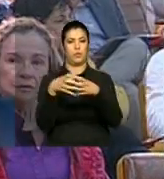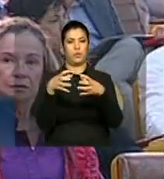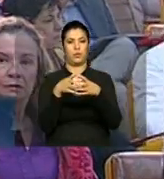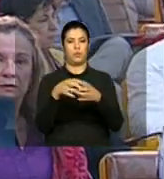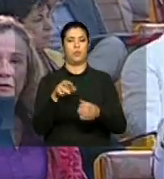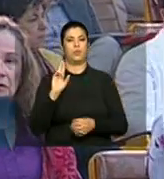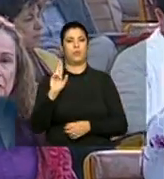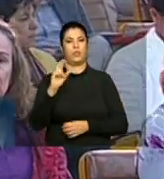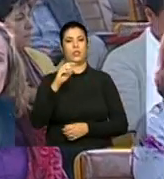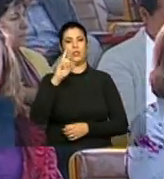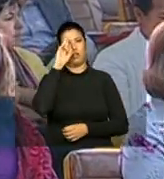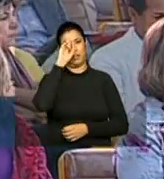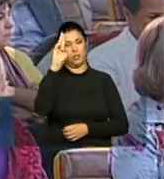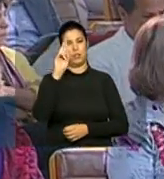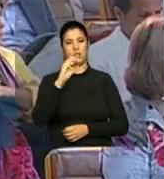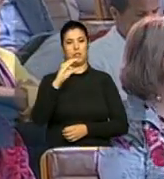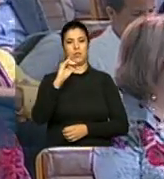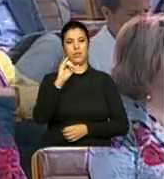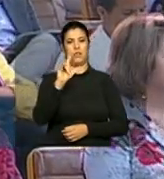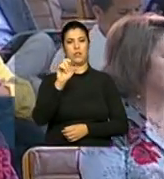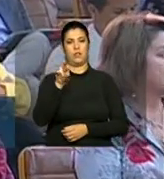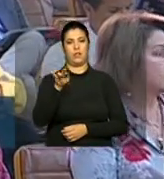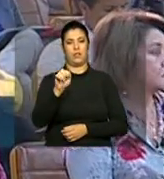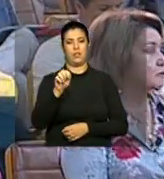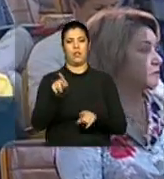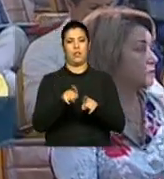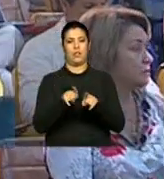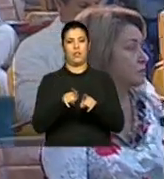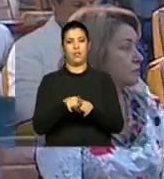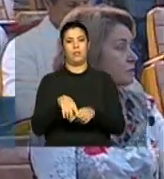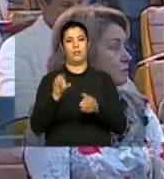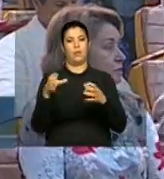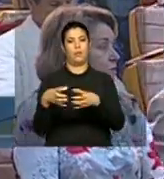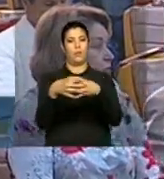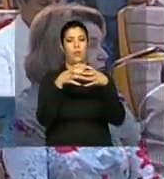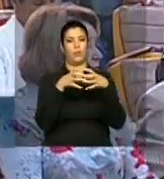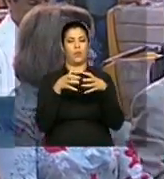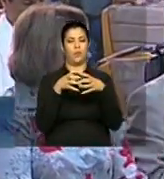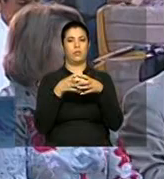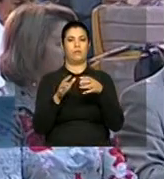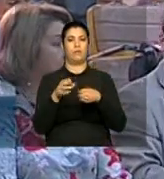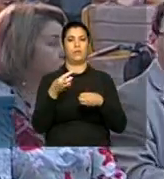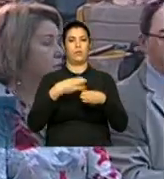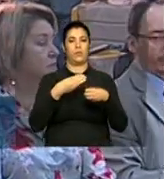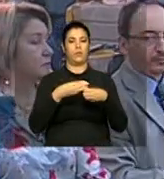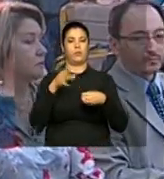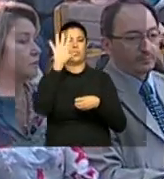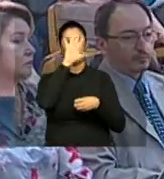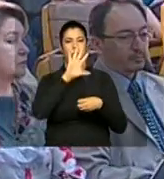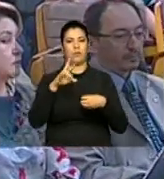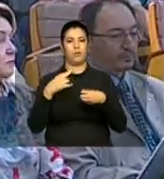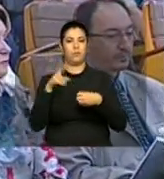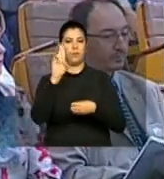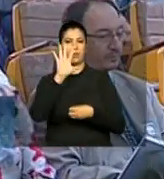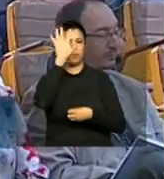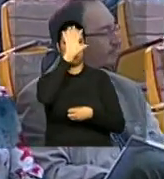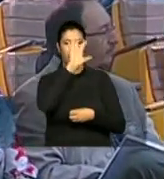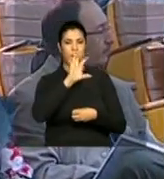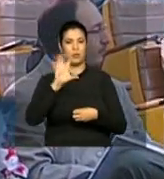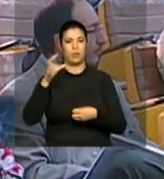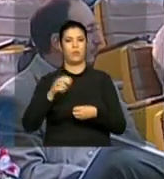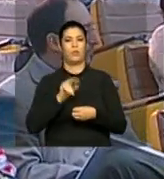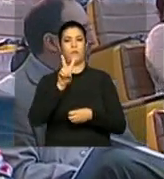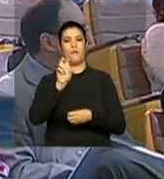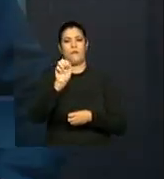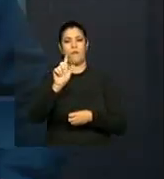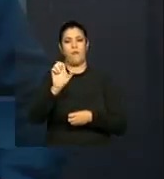Silene Gonçalves da Silva. Do mesmo modo, ao Consórcio Intermunicipal de Desenvolvimento Regional dos Vales do Turi e